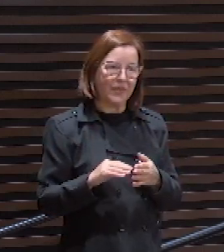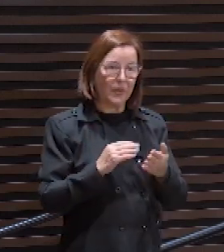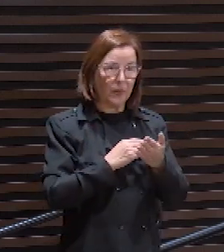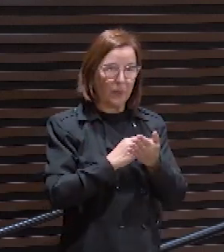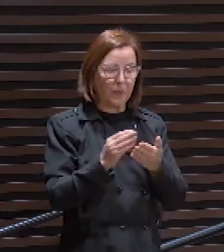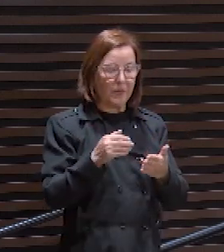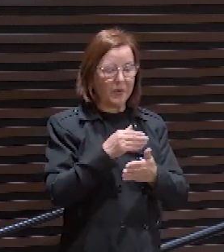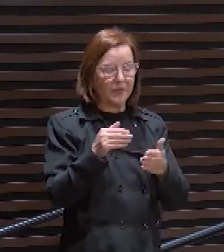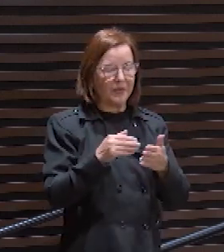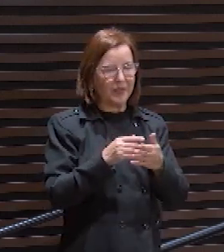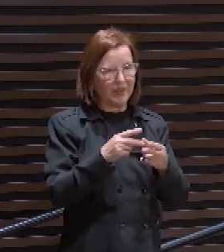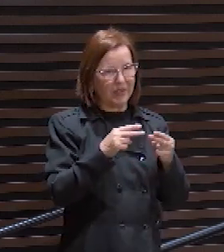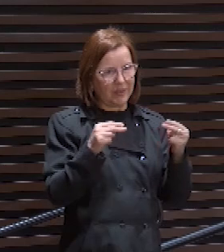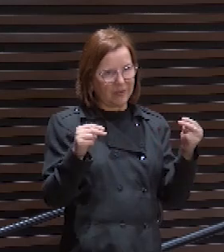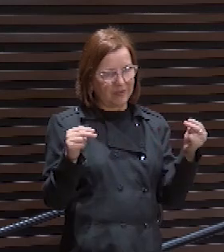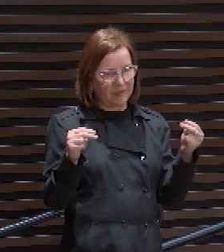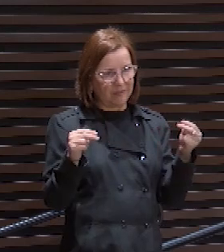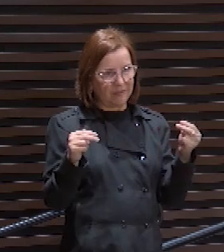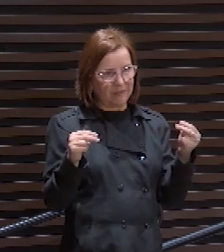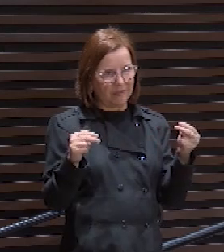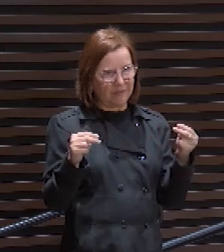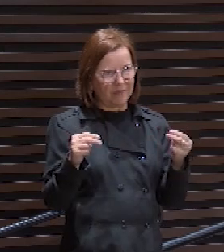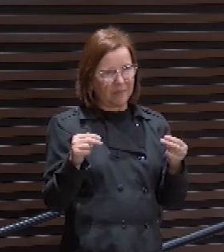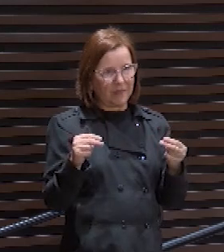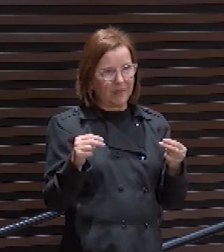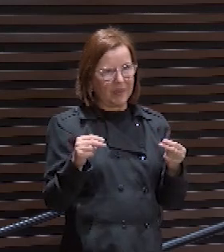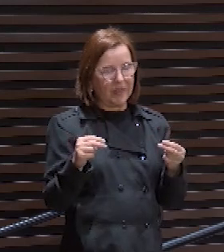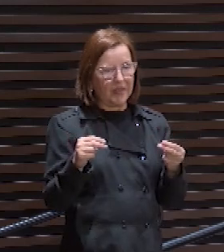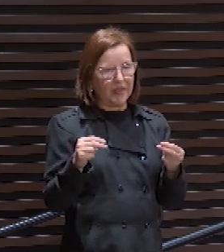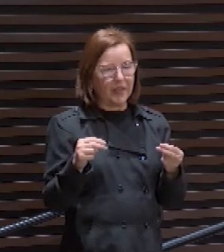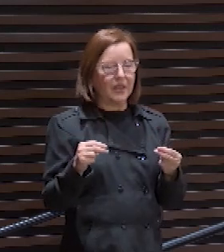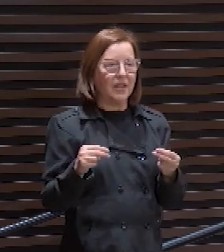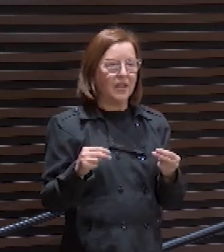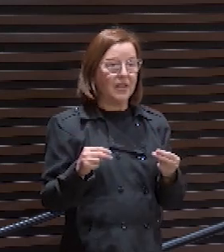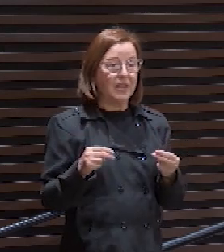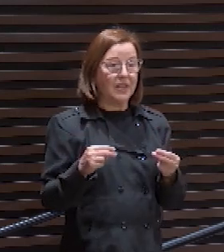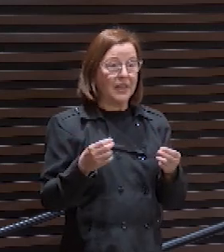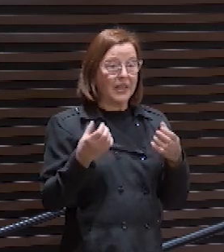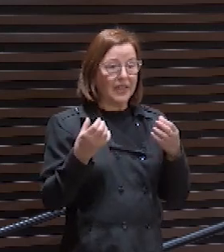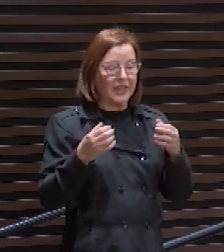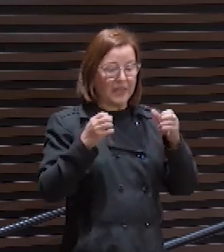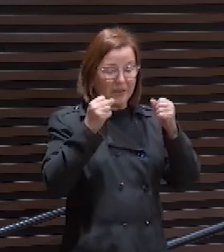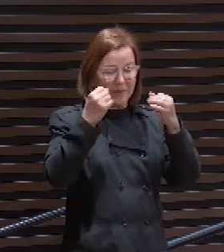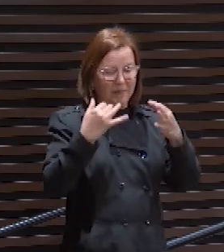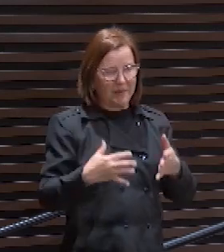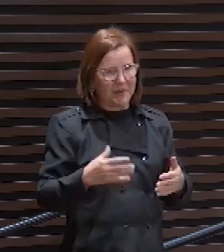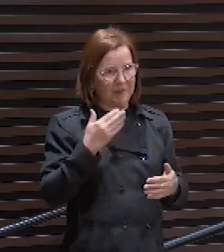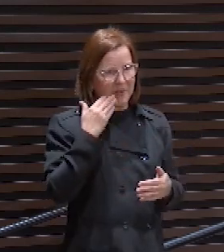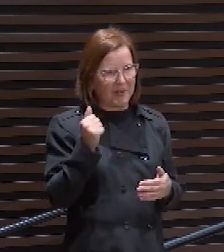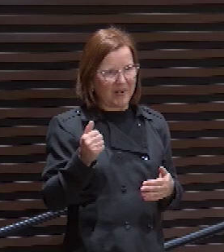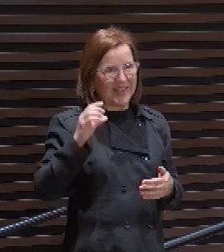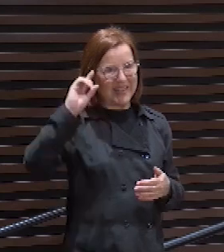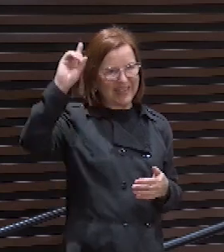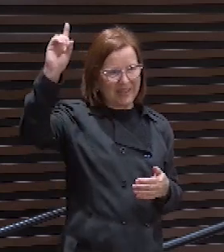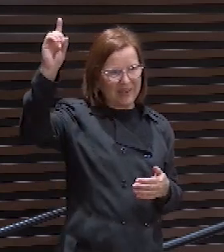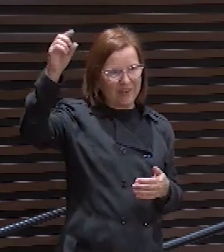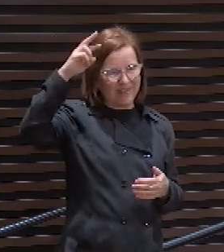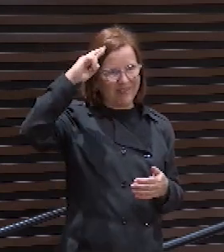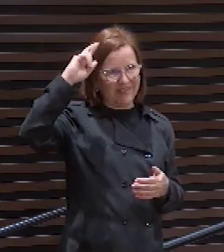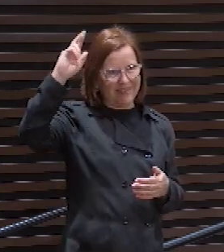Porém, quero falar para você um pouco do Evangelho de forma um pouco mais explícita, mais clara. Deus, o